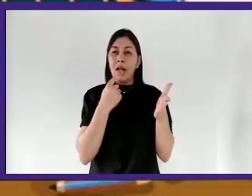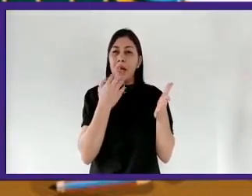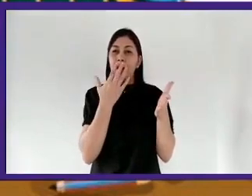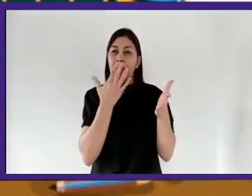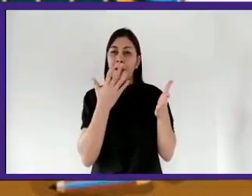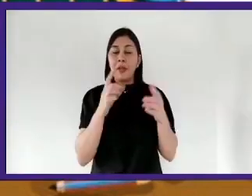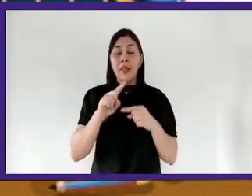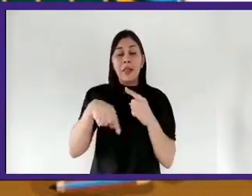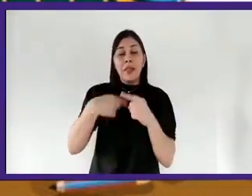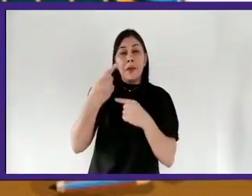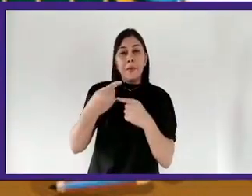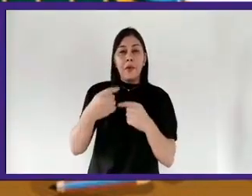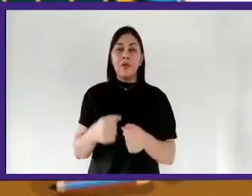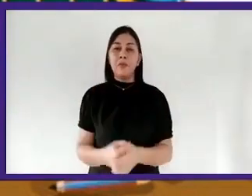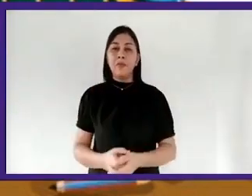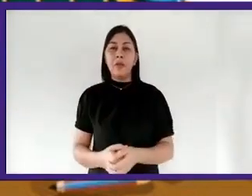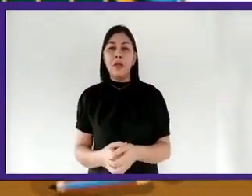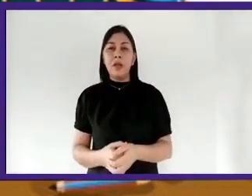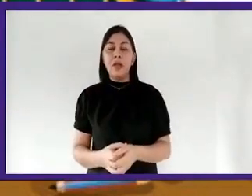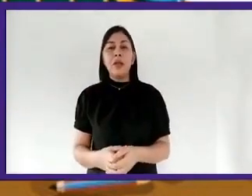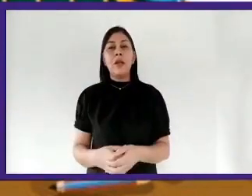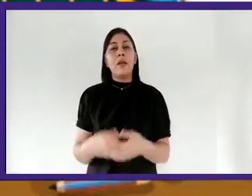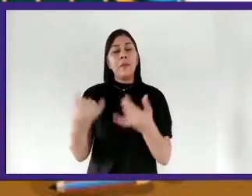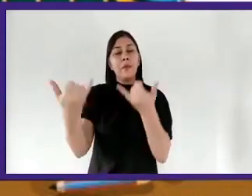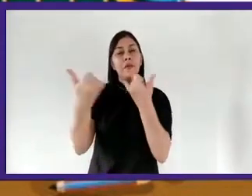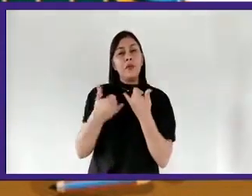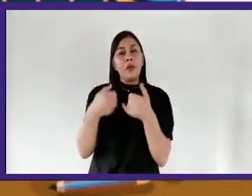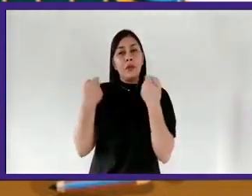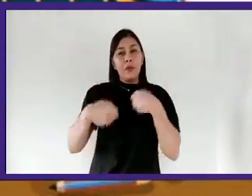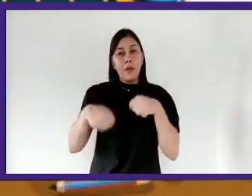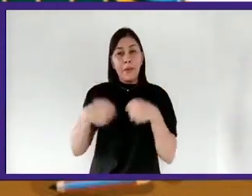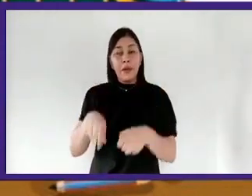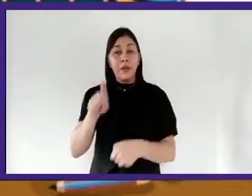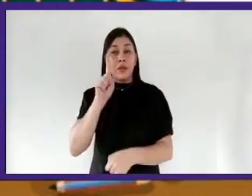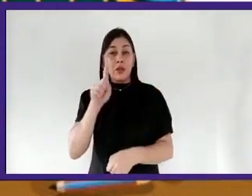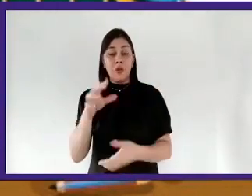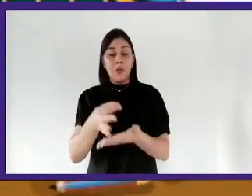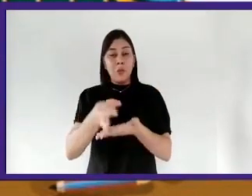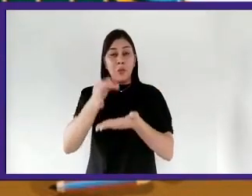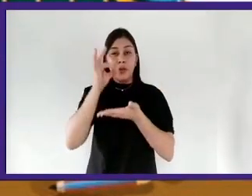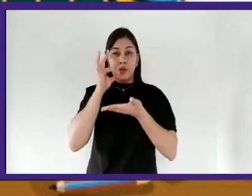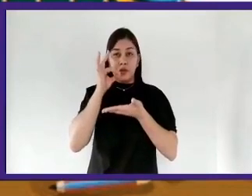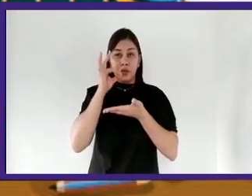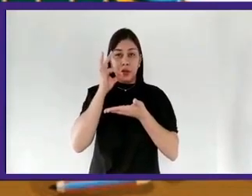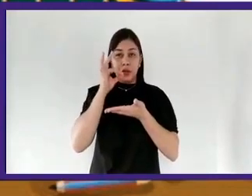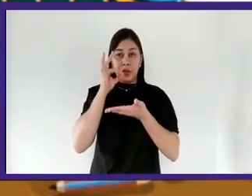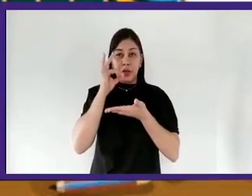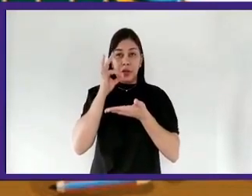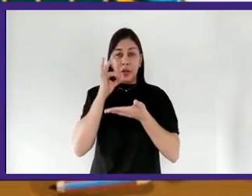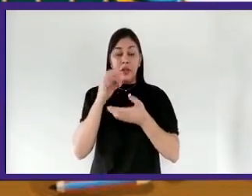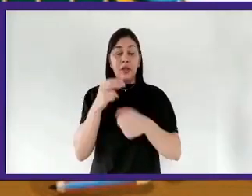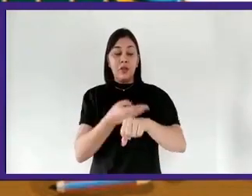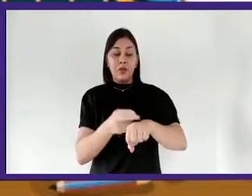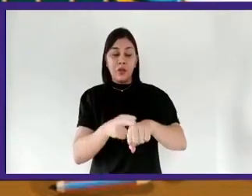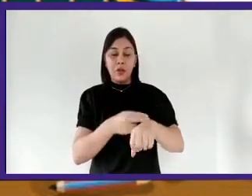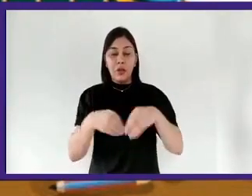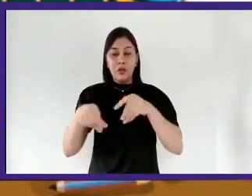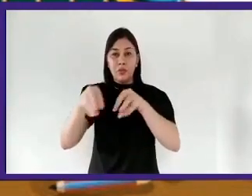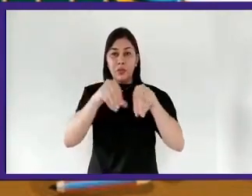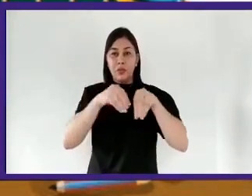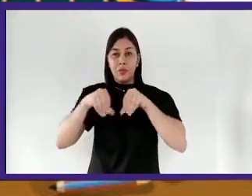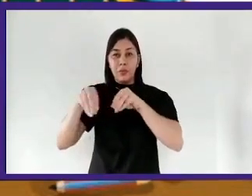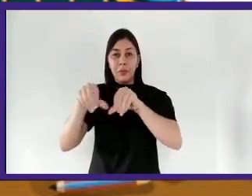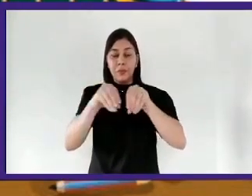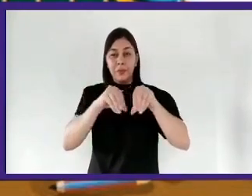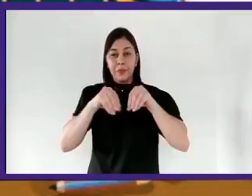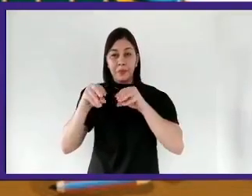seguida, ela me disse que eu precisaria de uma xícara de granulado.